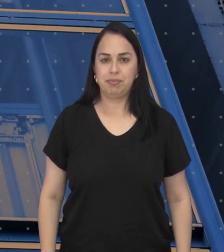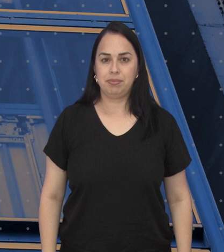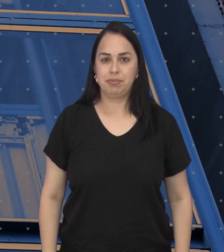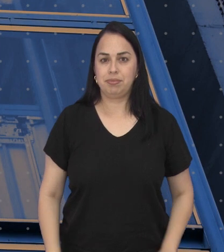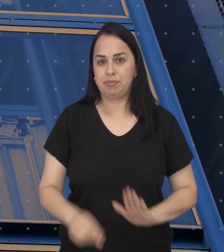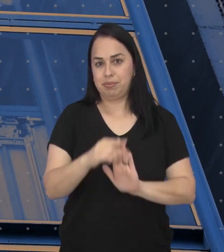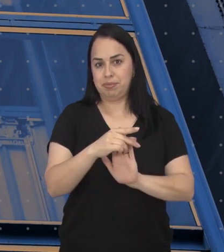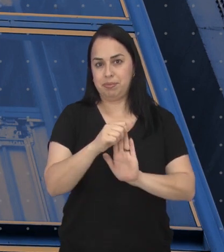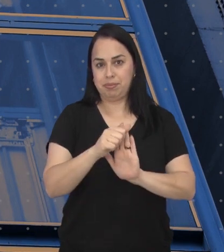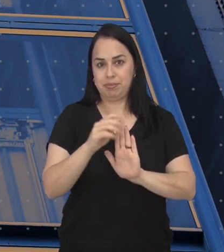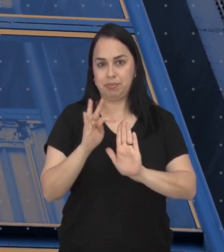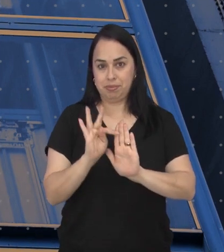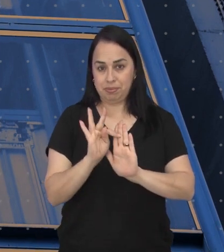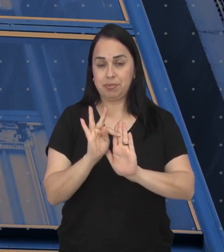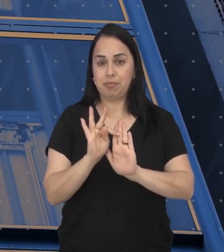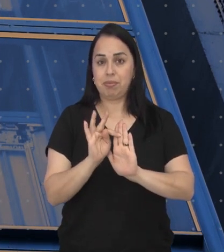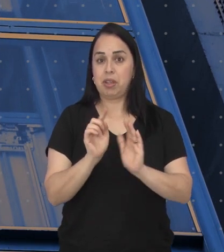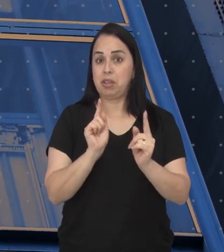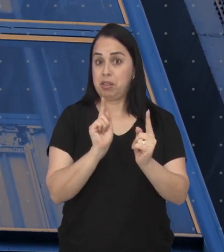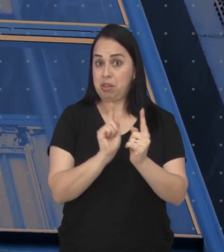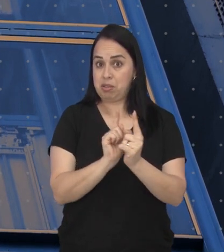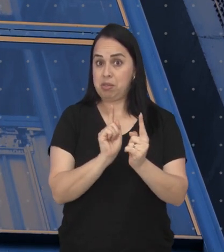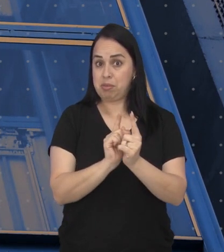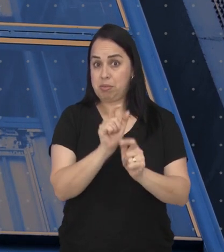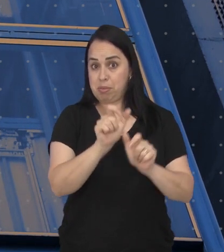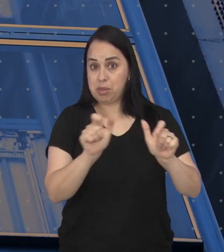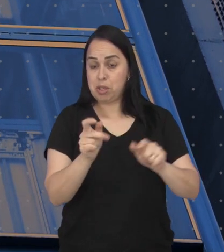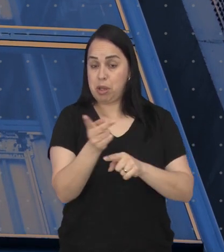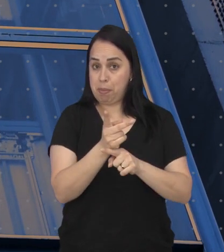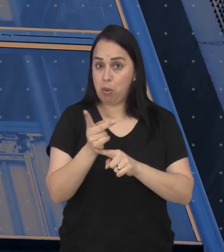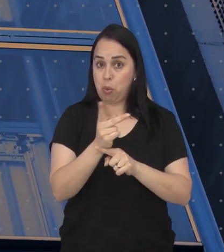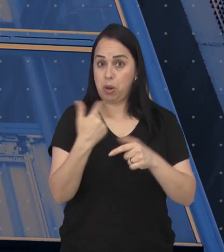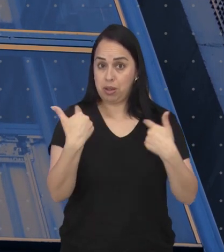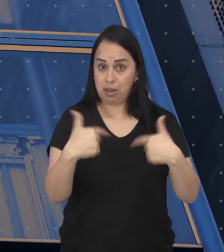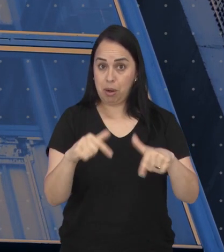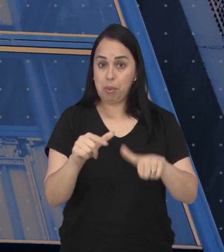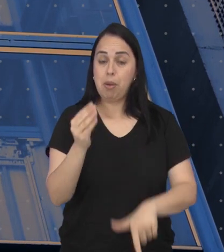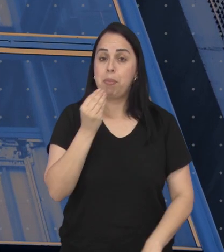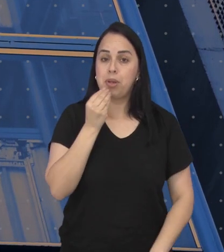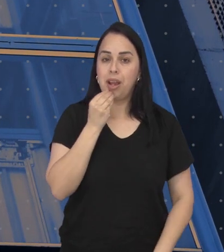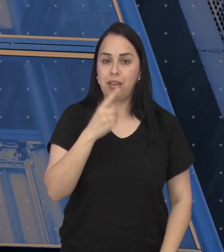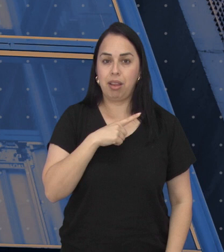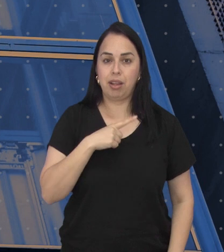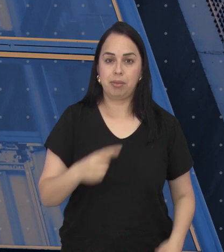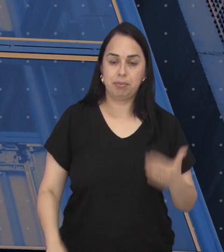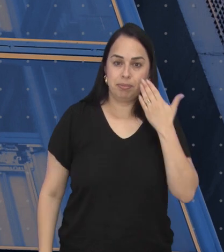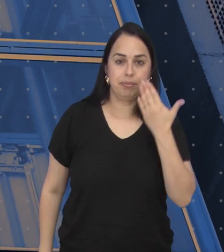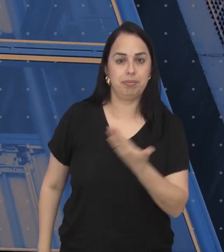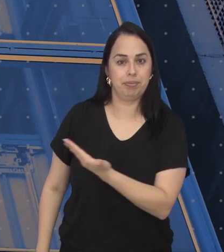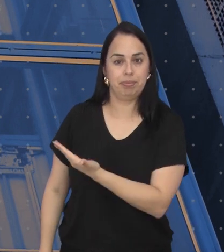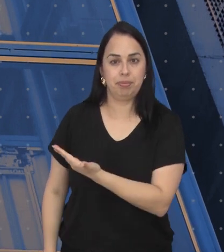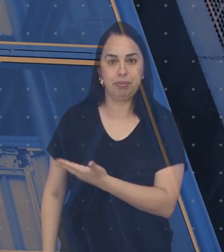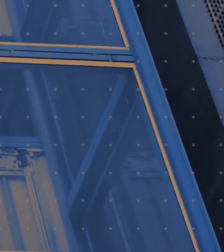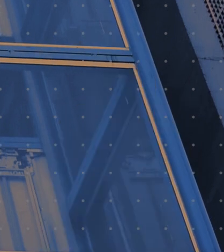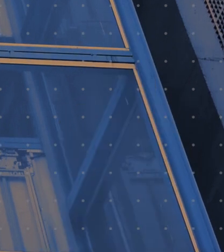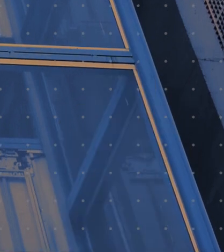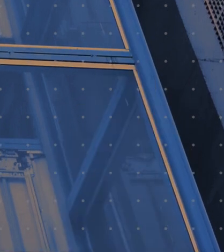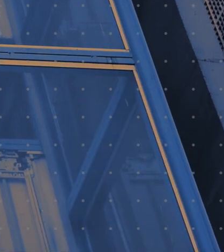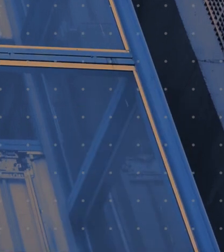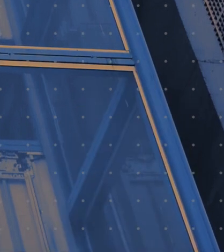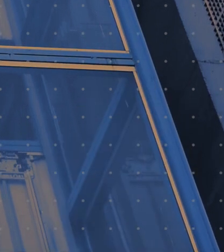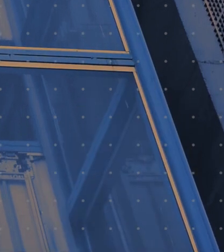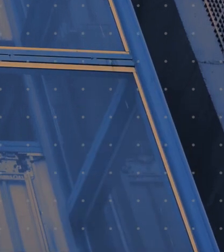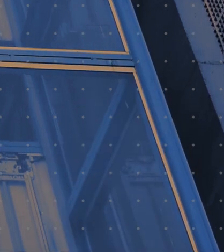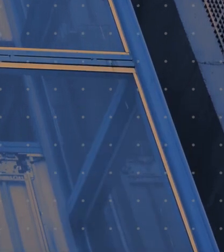O PAT, Posto de Atendimento ao Trabalhador de São José dos Campos, tem oportunidades de emprego para ajudante de carga